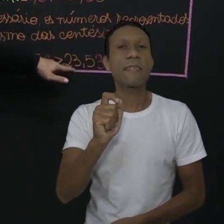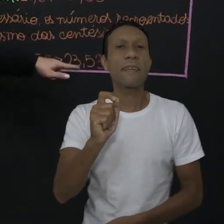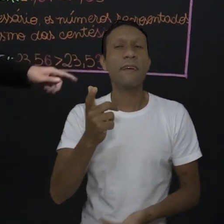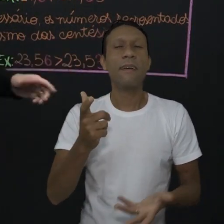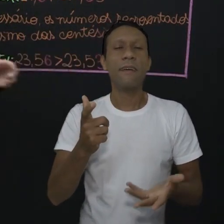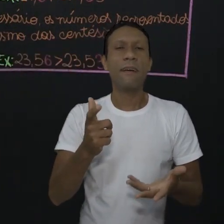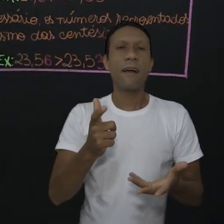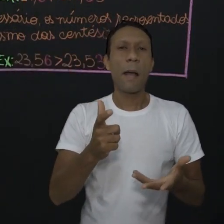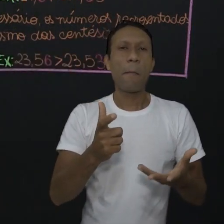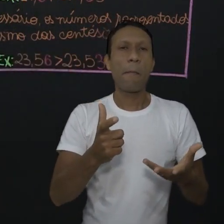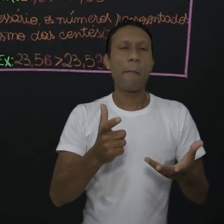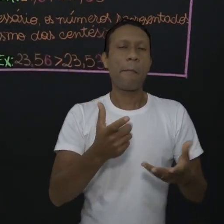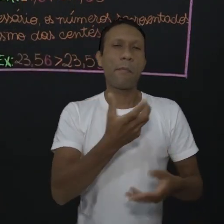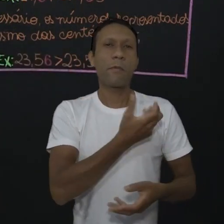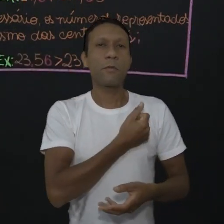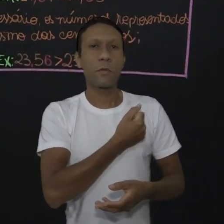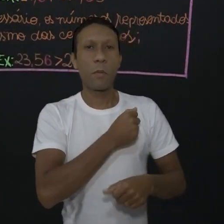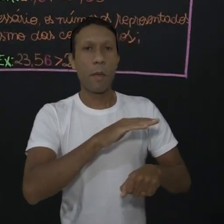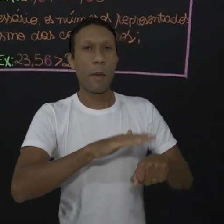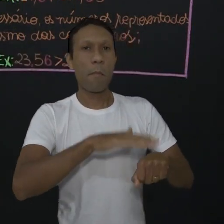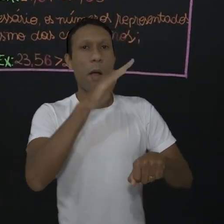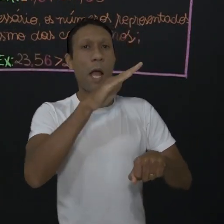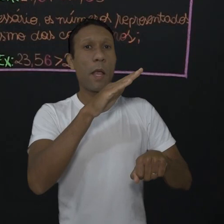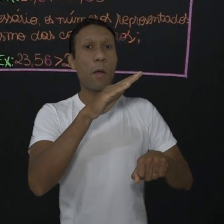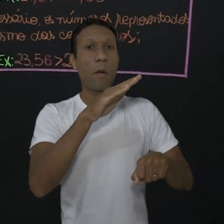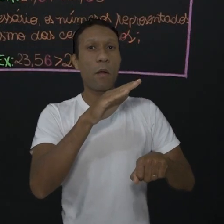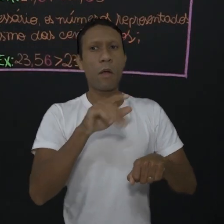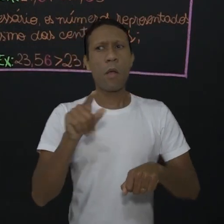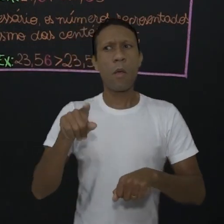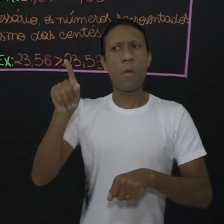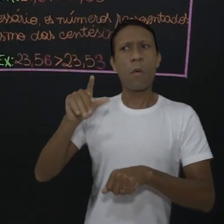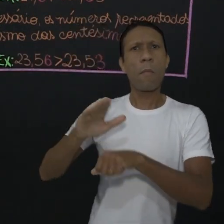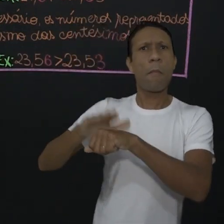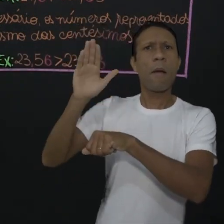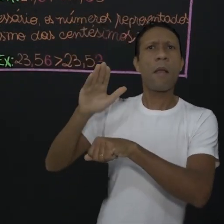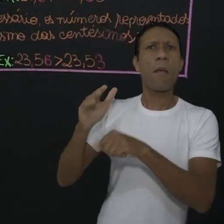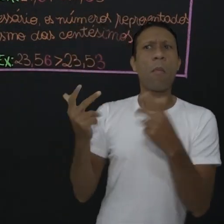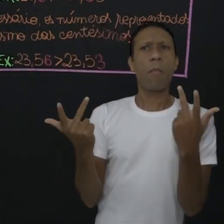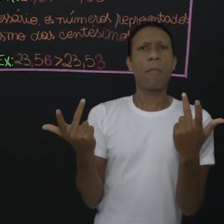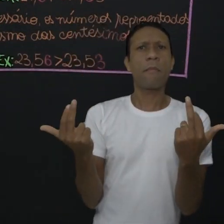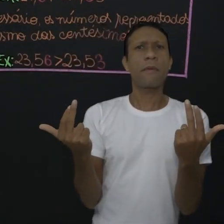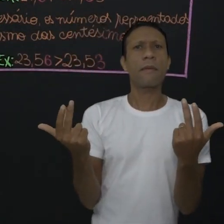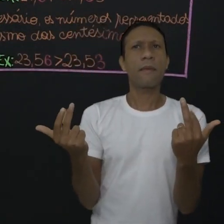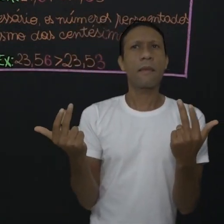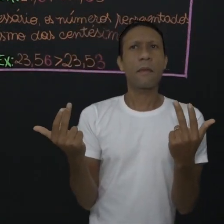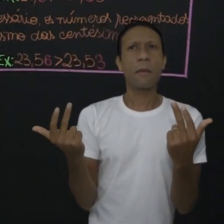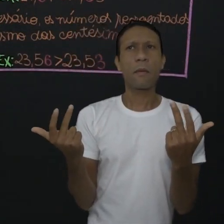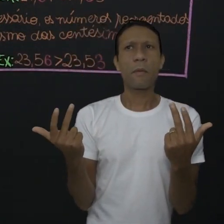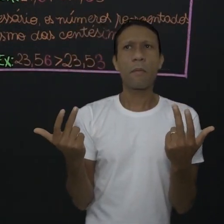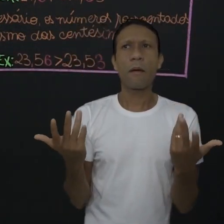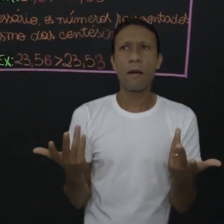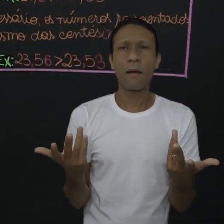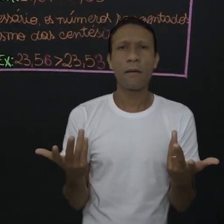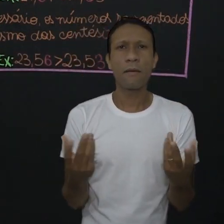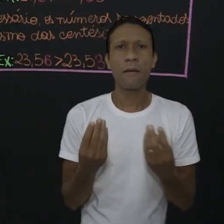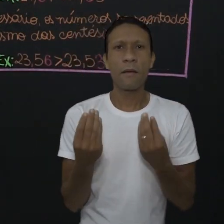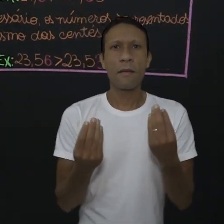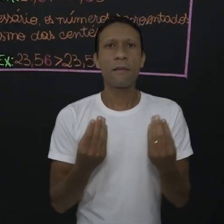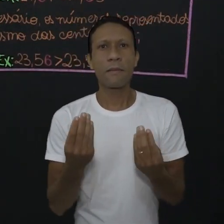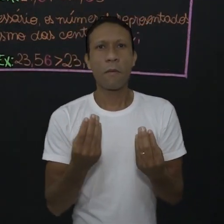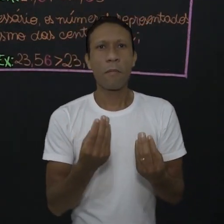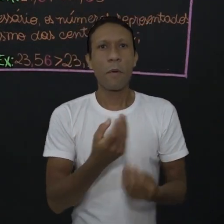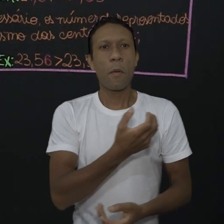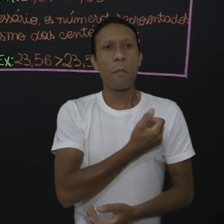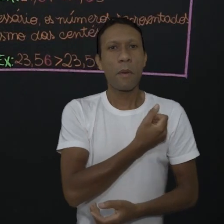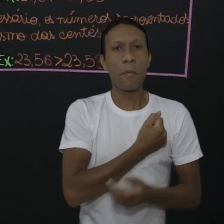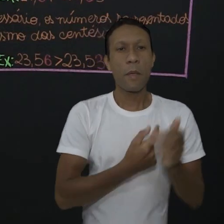parte inteira e os décimos são iguais. Ou seja, tanto a parte inteira quanto o primeiro algarismo